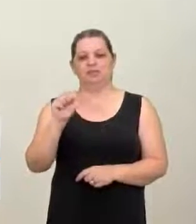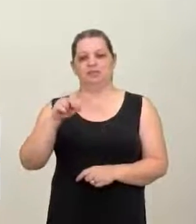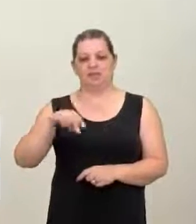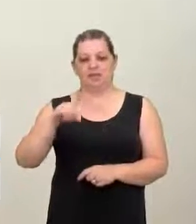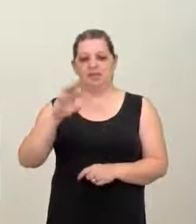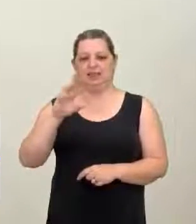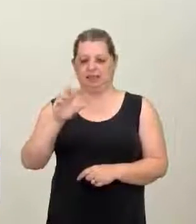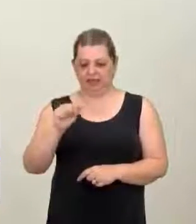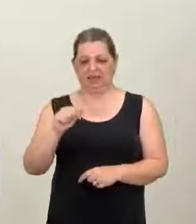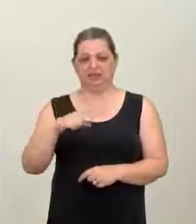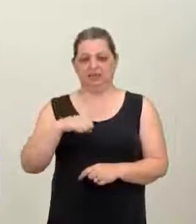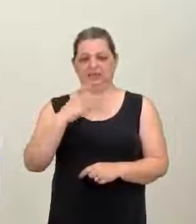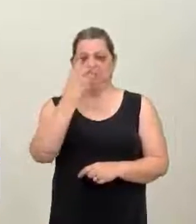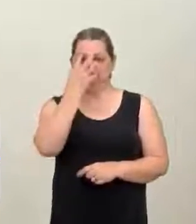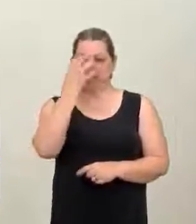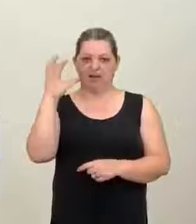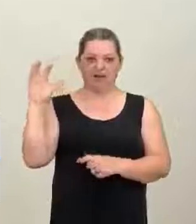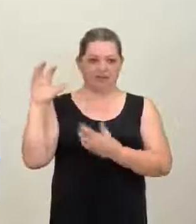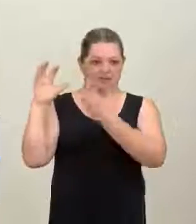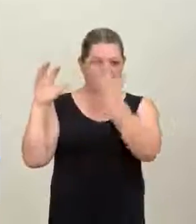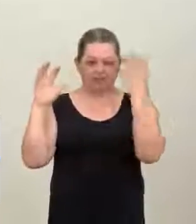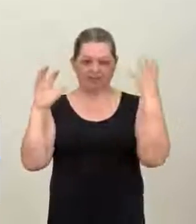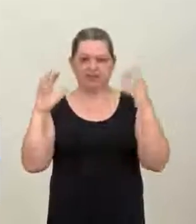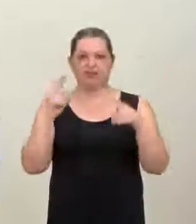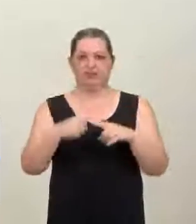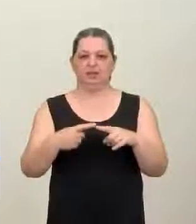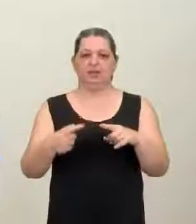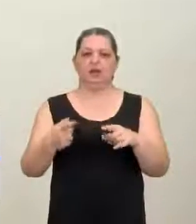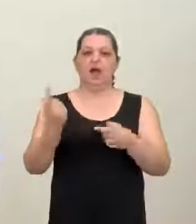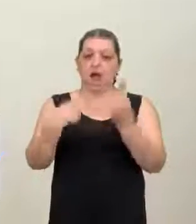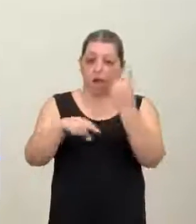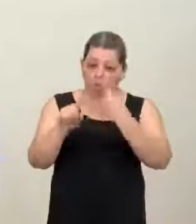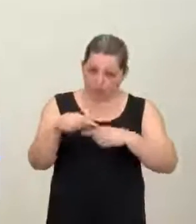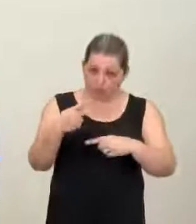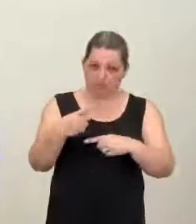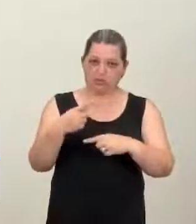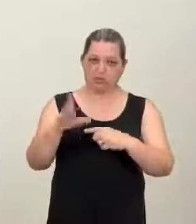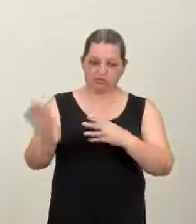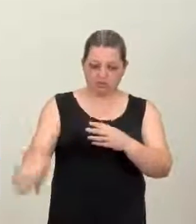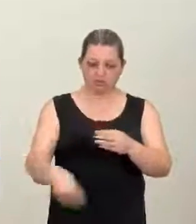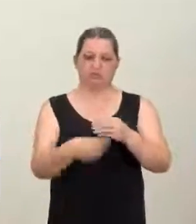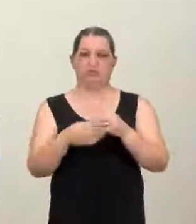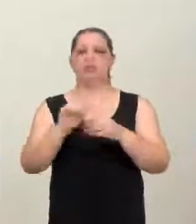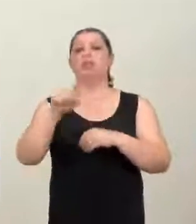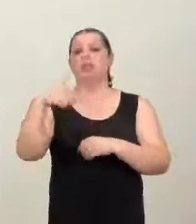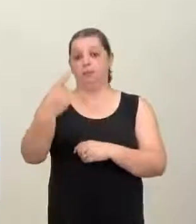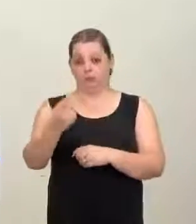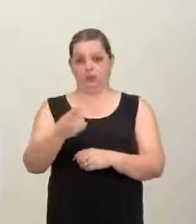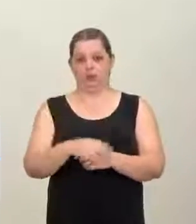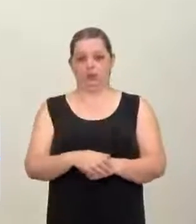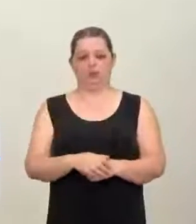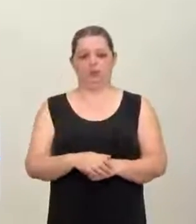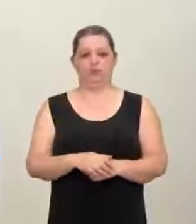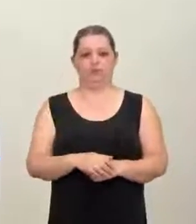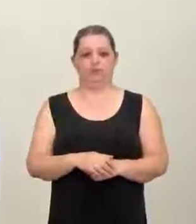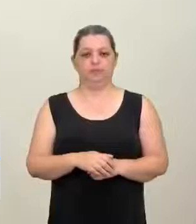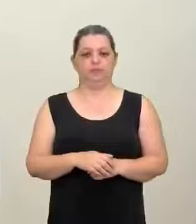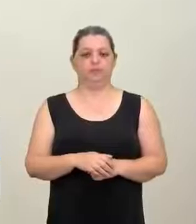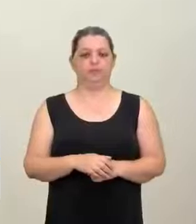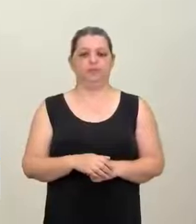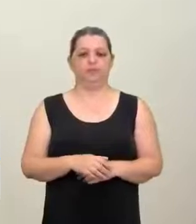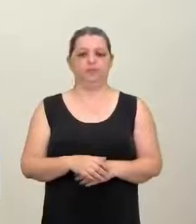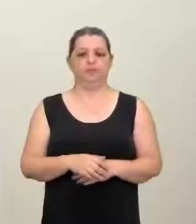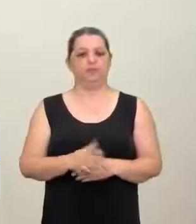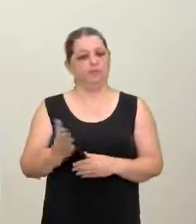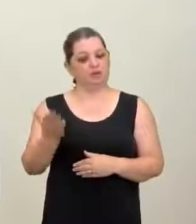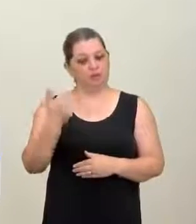as máscaras. Aquela parte da música, foi inserida depois, sabe? É? Não era... Não é a apresentação lá mesmo. E